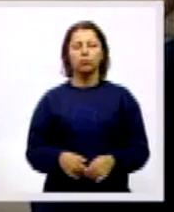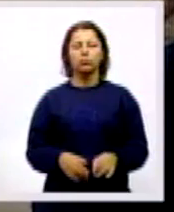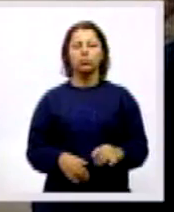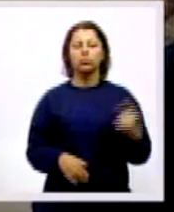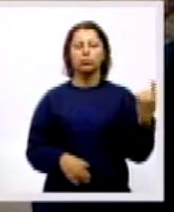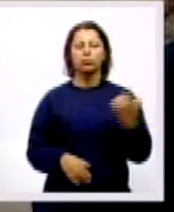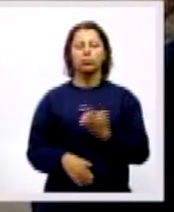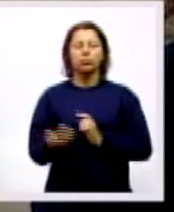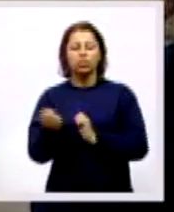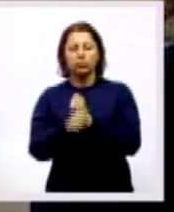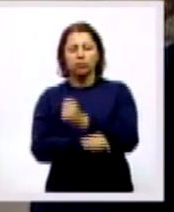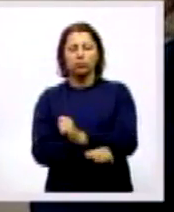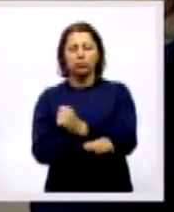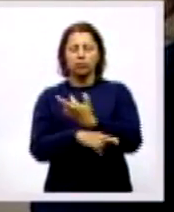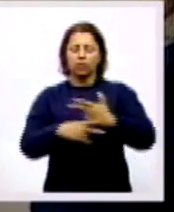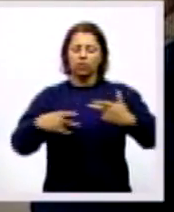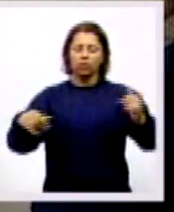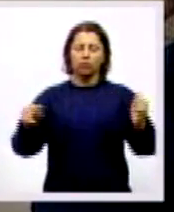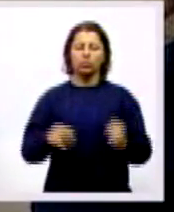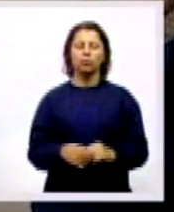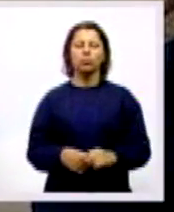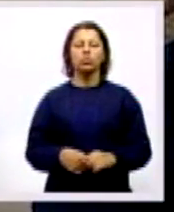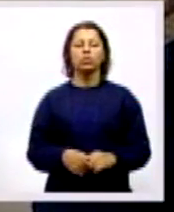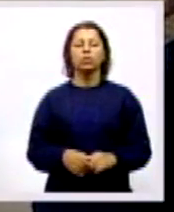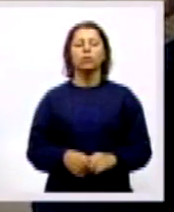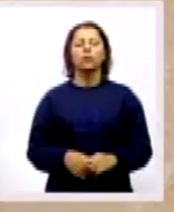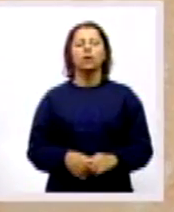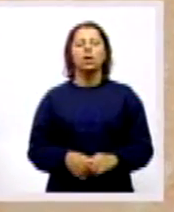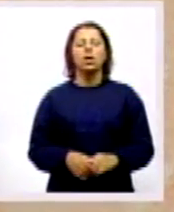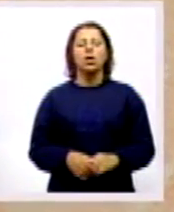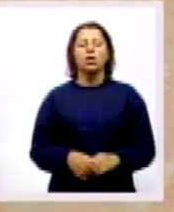Nós nos amarramos em tantas pequenas e miseráveis coisas.